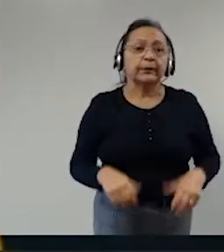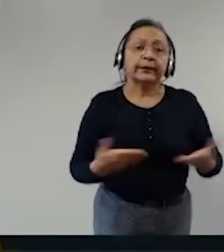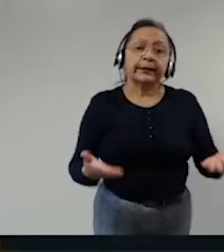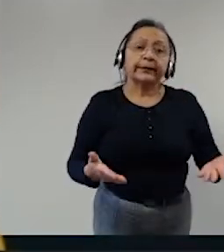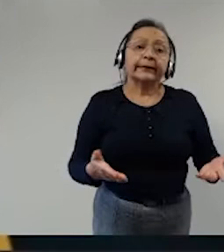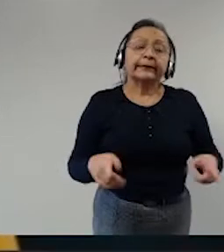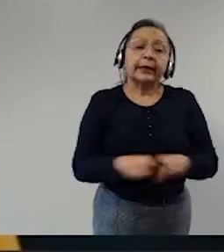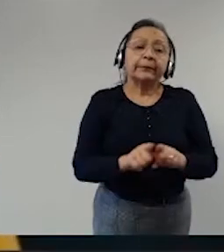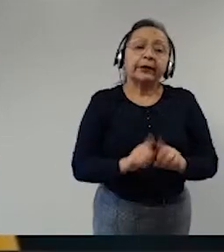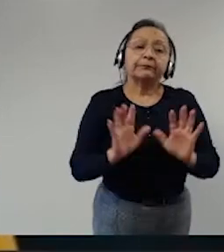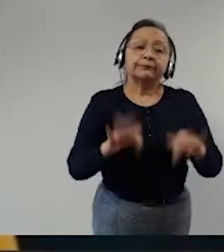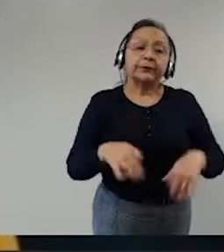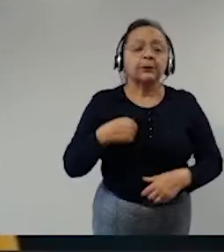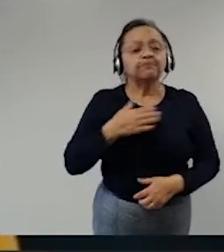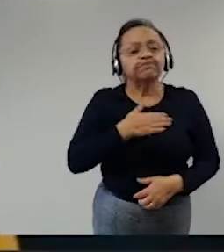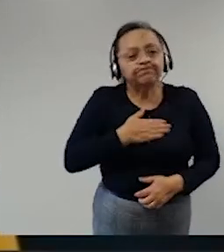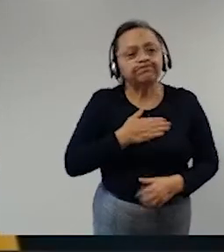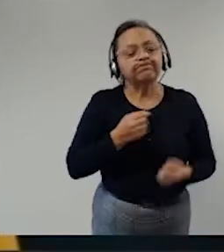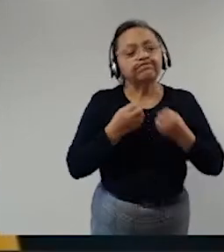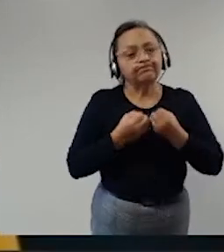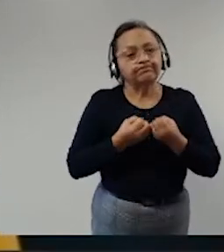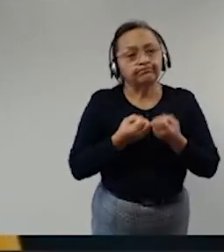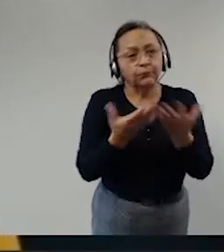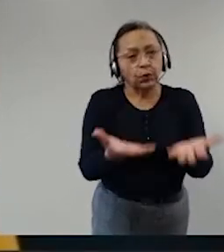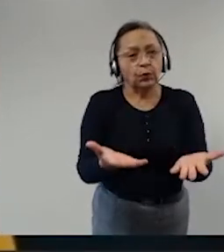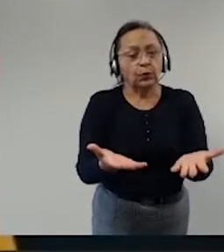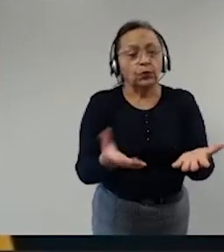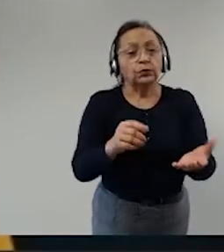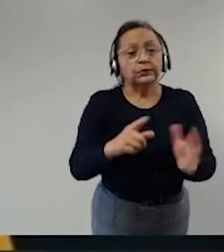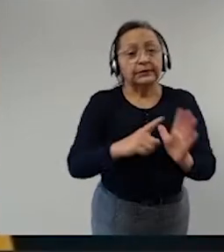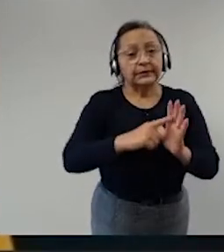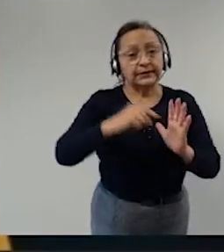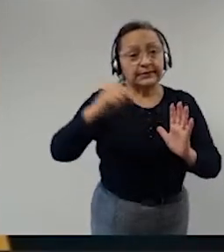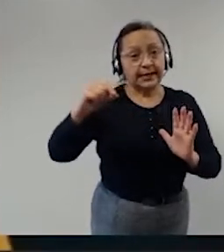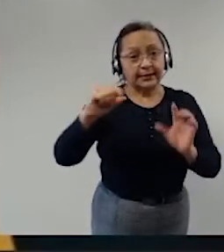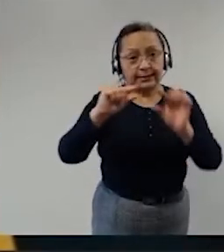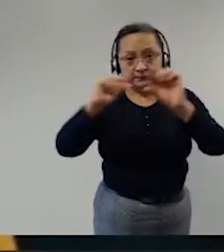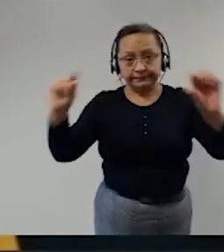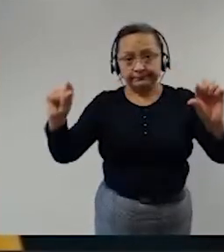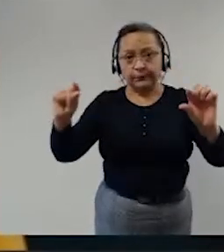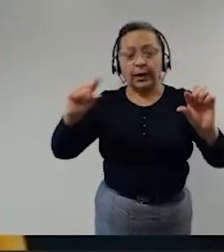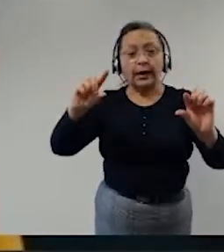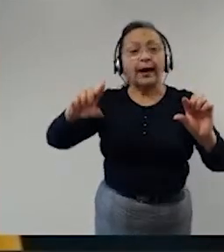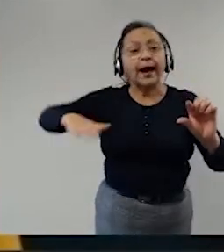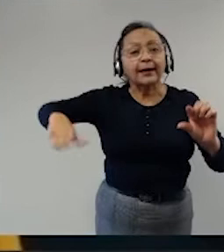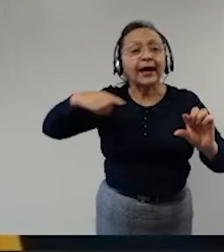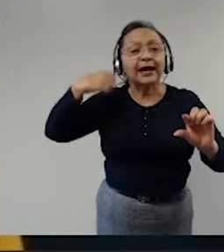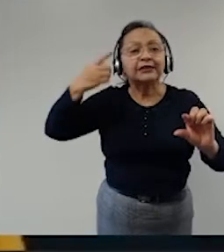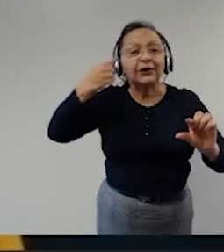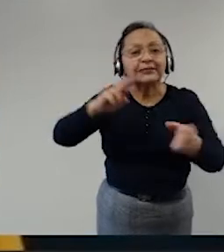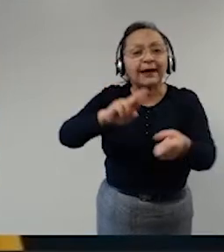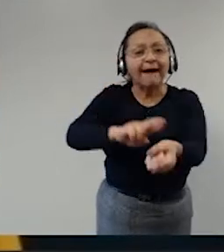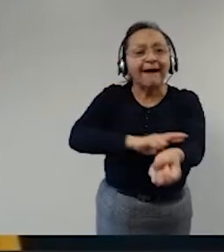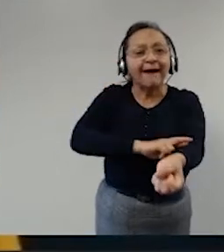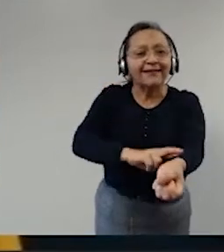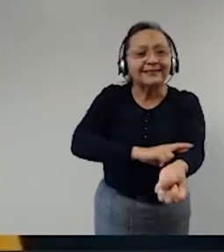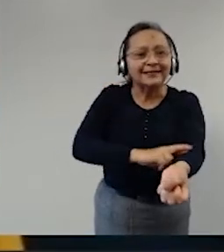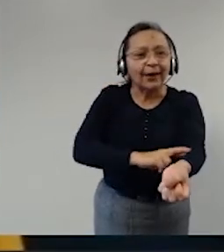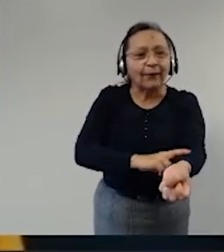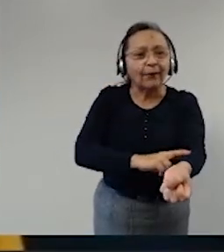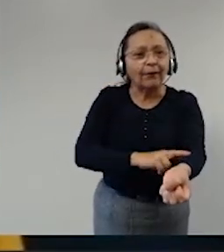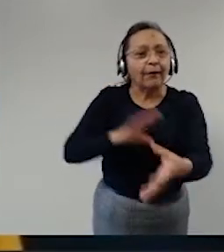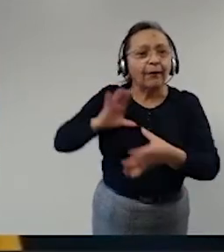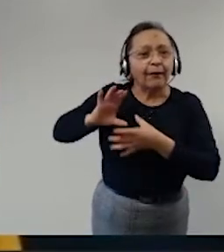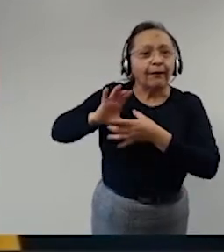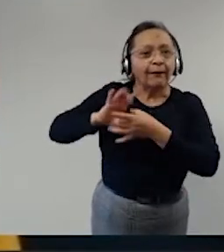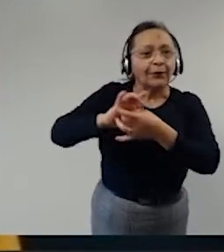fim, eu gostaria de deixar aqui um especial destaque para a advocacia racial. O contexto da